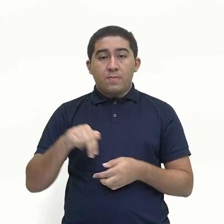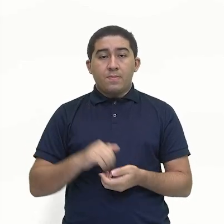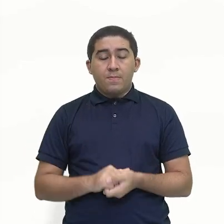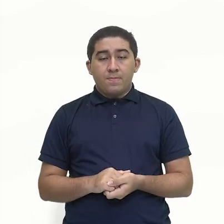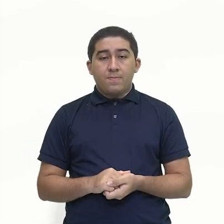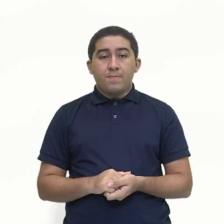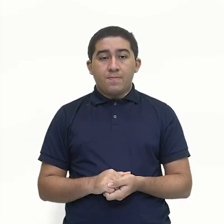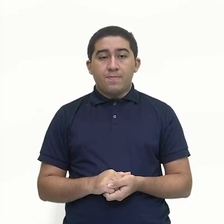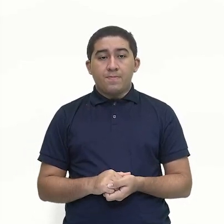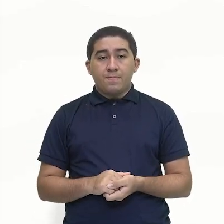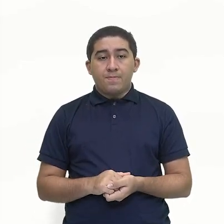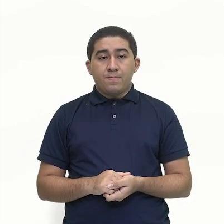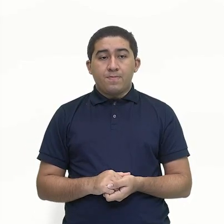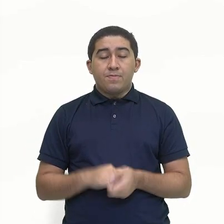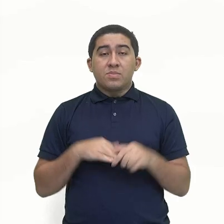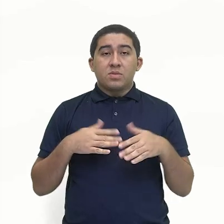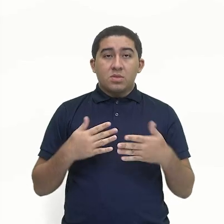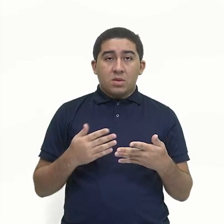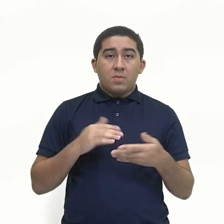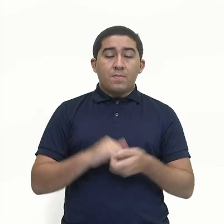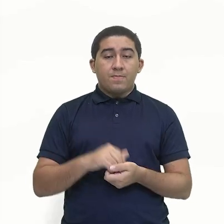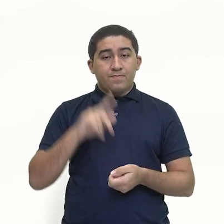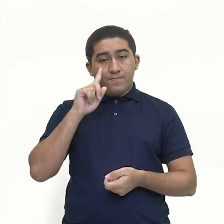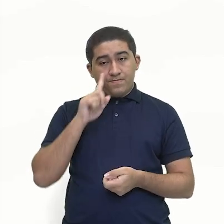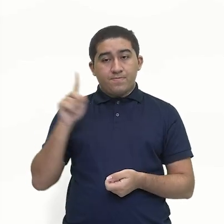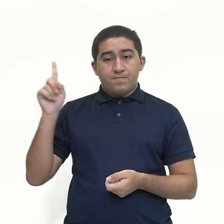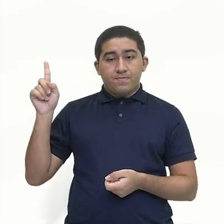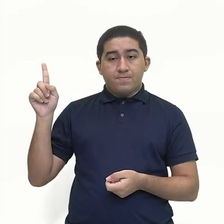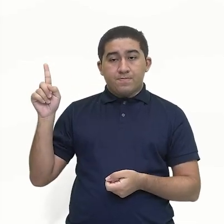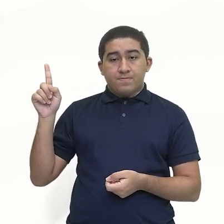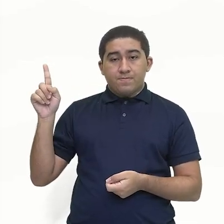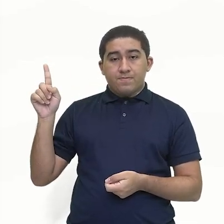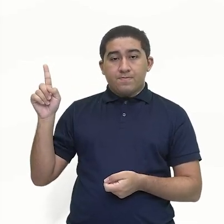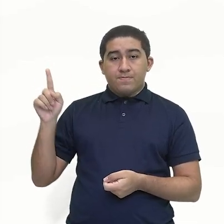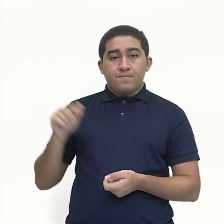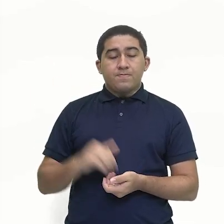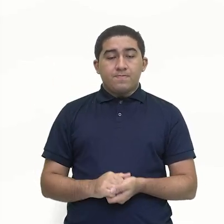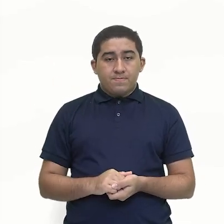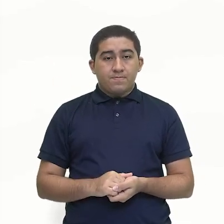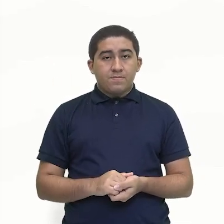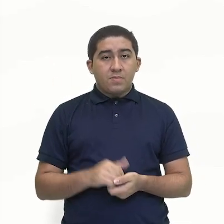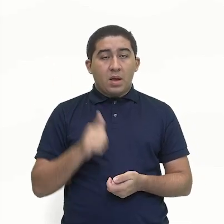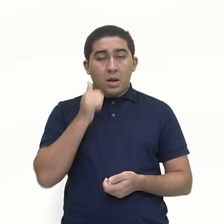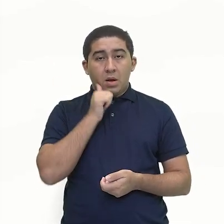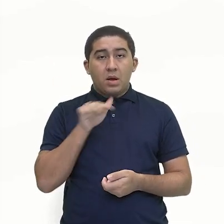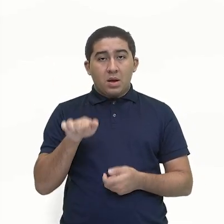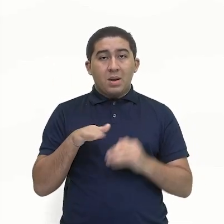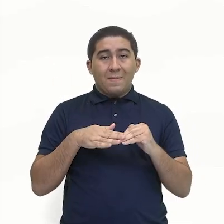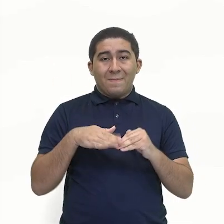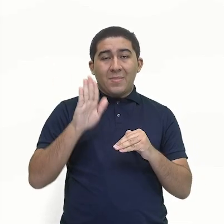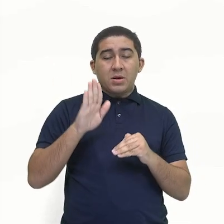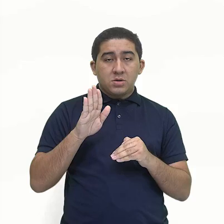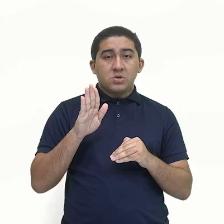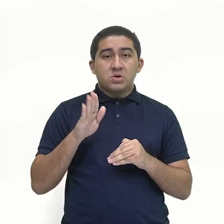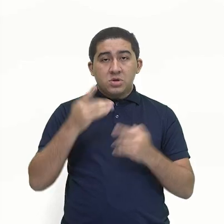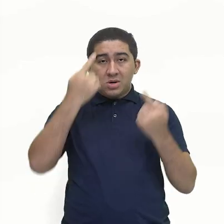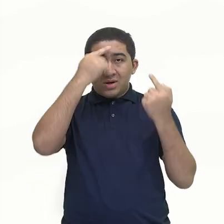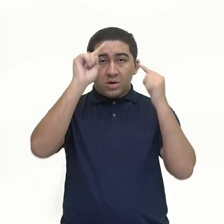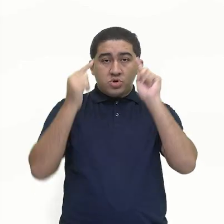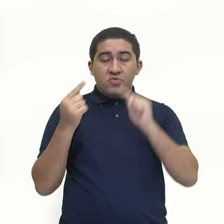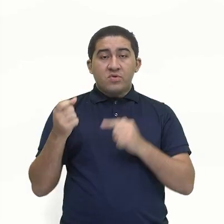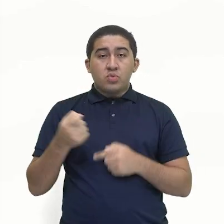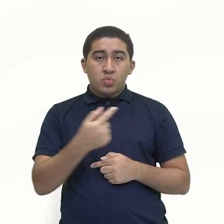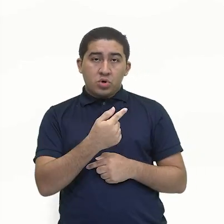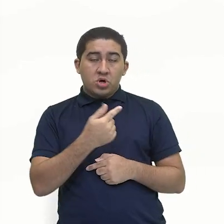adjetivo, than. Então, she's more creative than her brother. Ela é mais criativa do que o irmão dela.